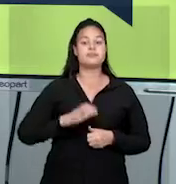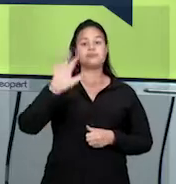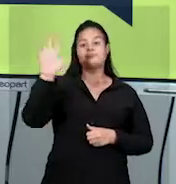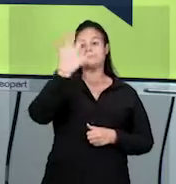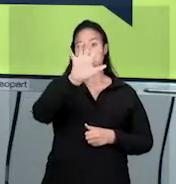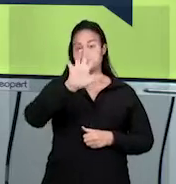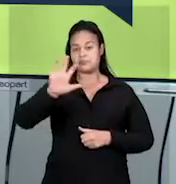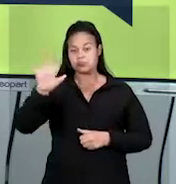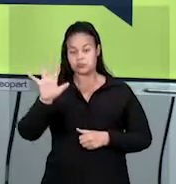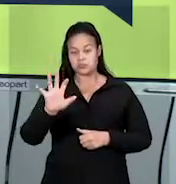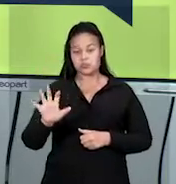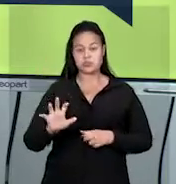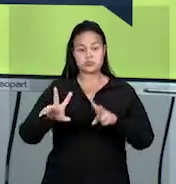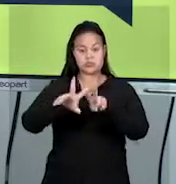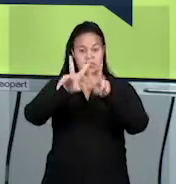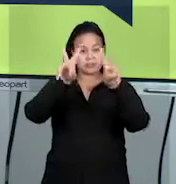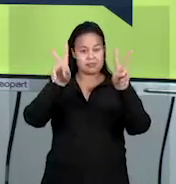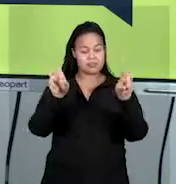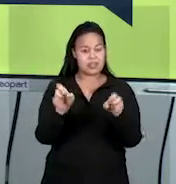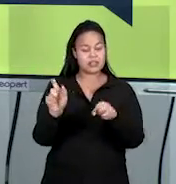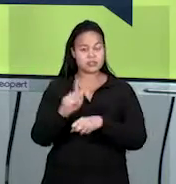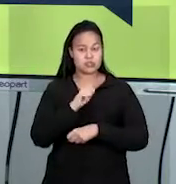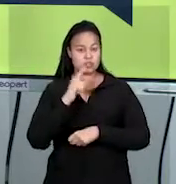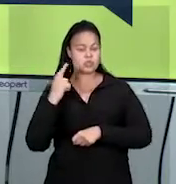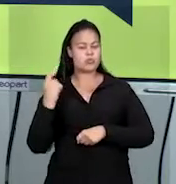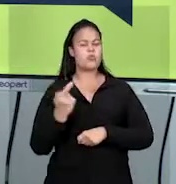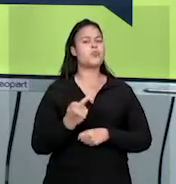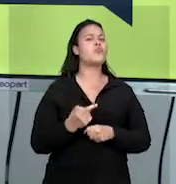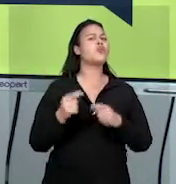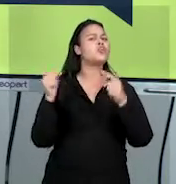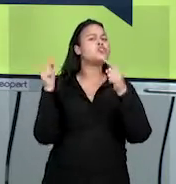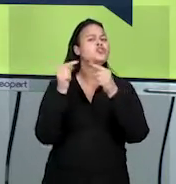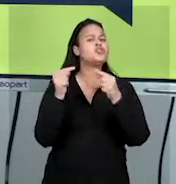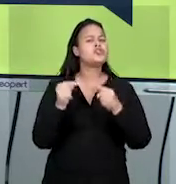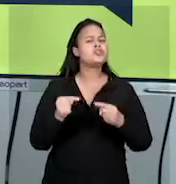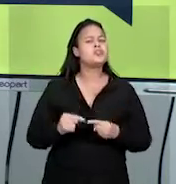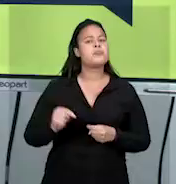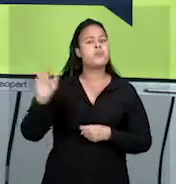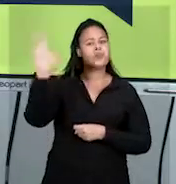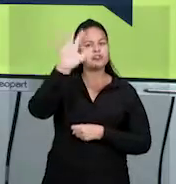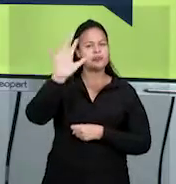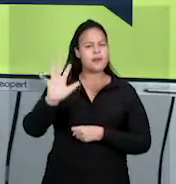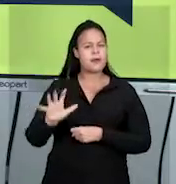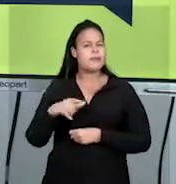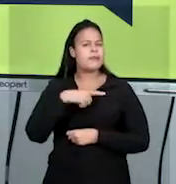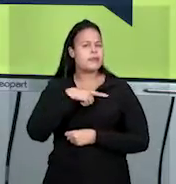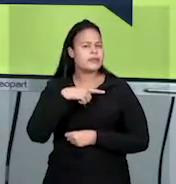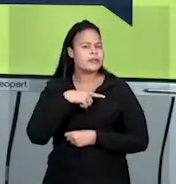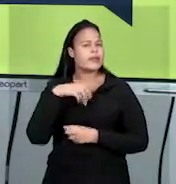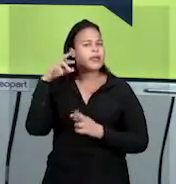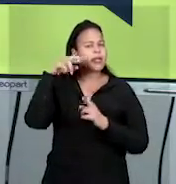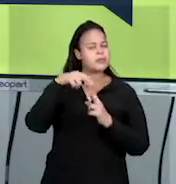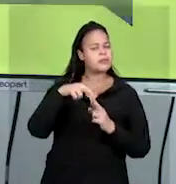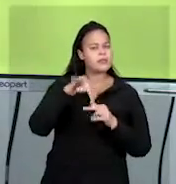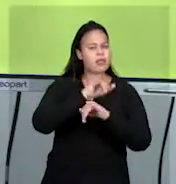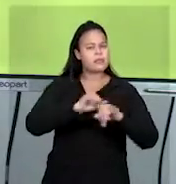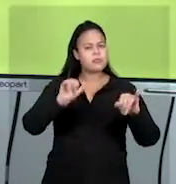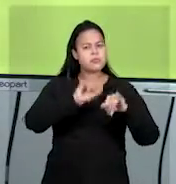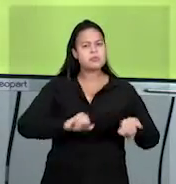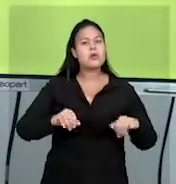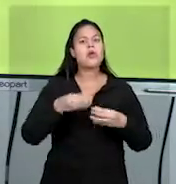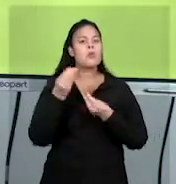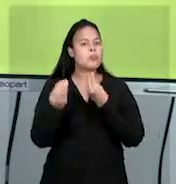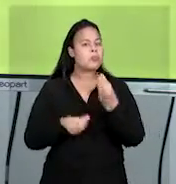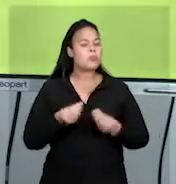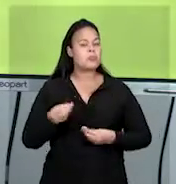temática, a gente vai estudar que tipos de mapa existem e como que a gente pode representar diferentes informações. Bom,